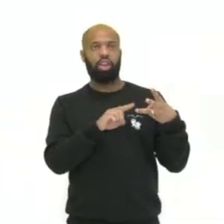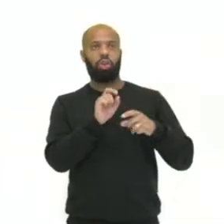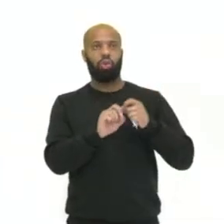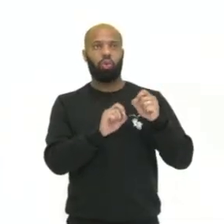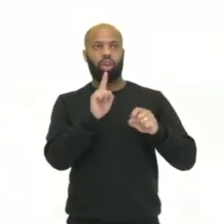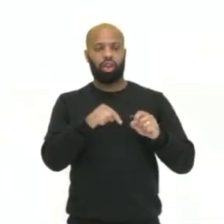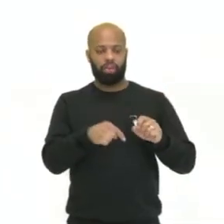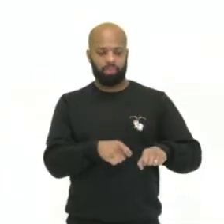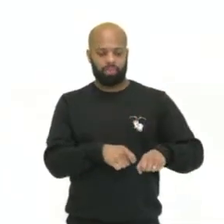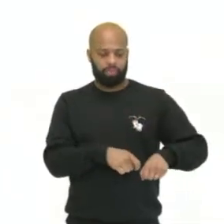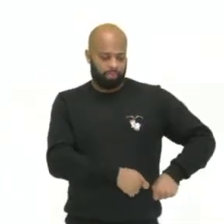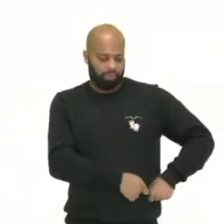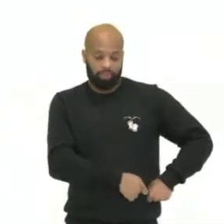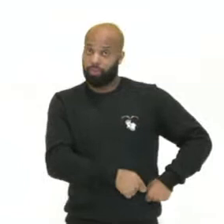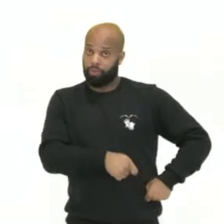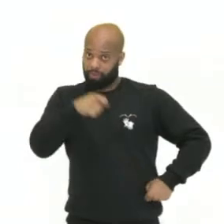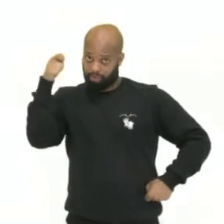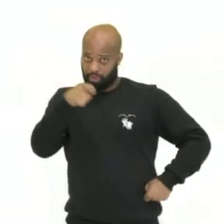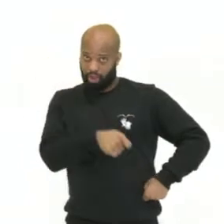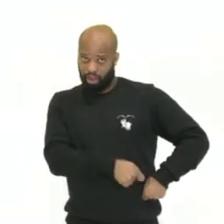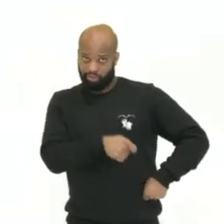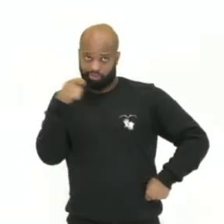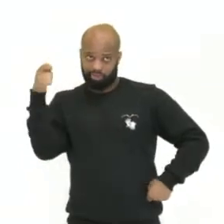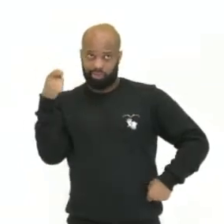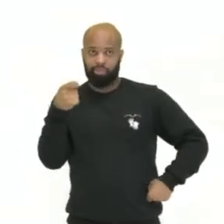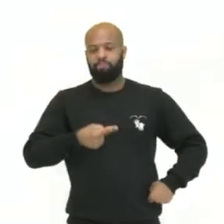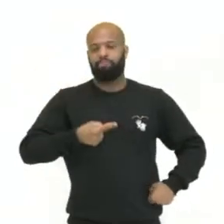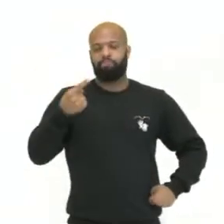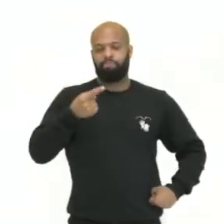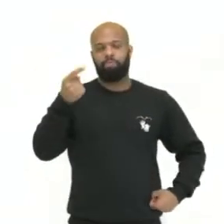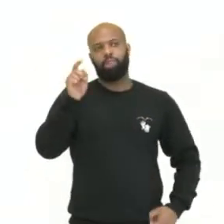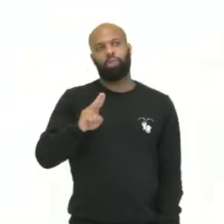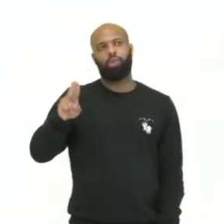a primeira arma que foi